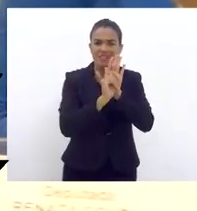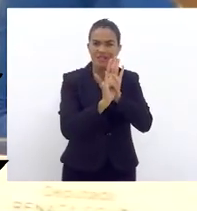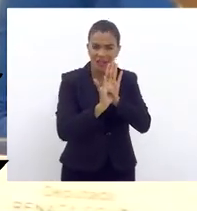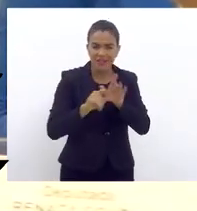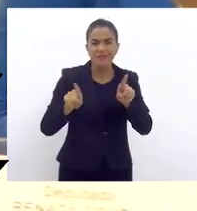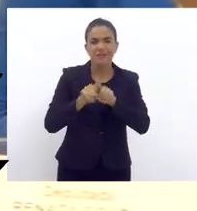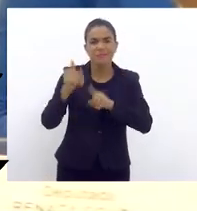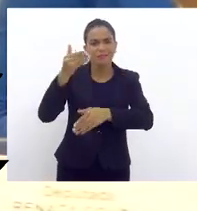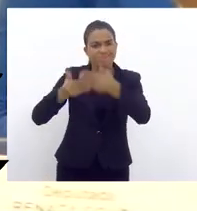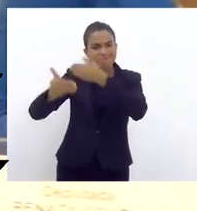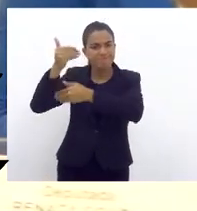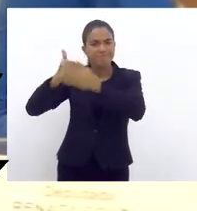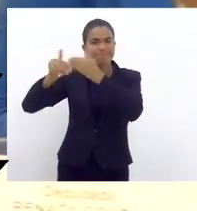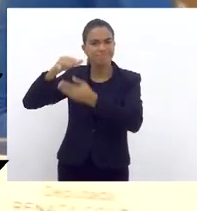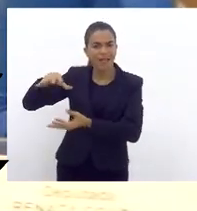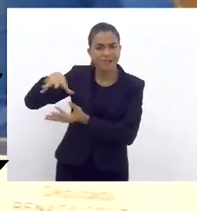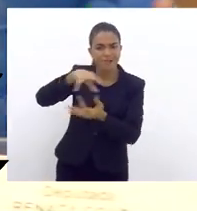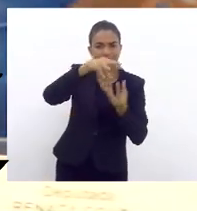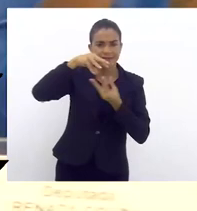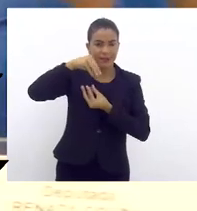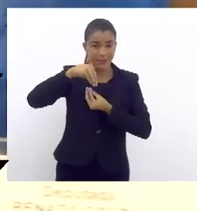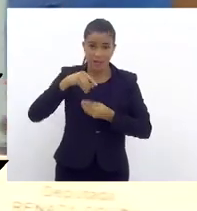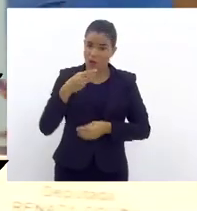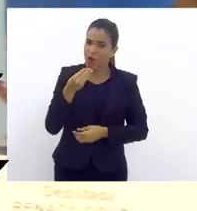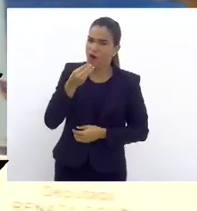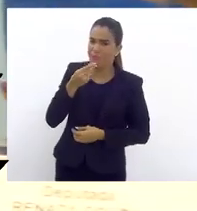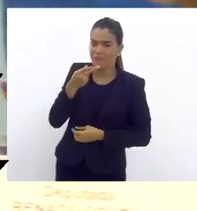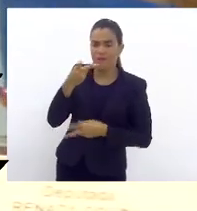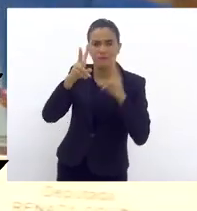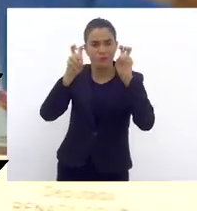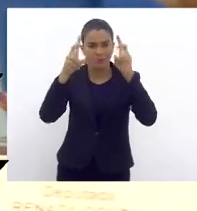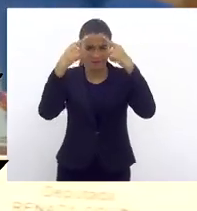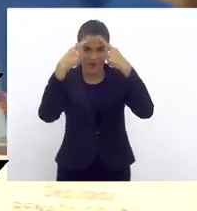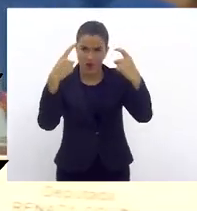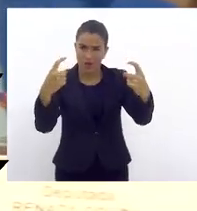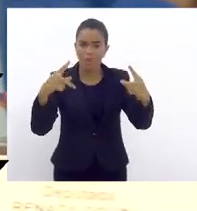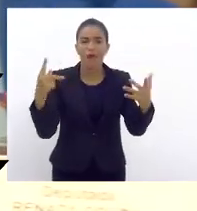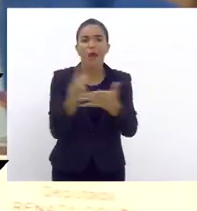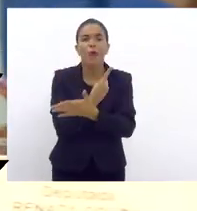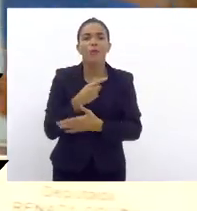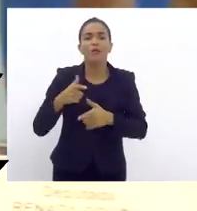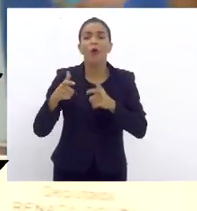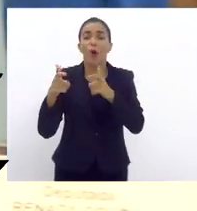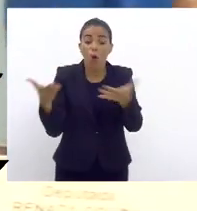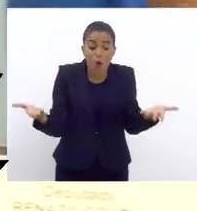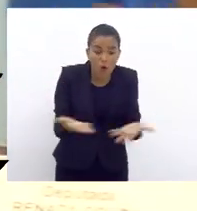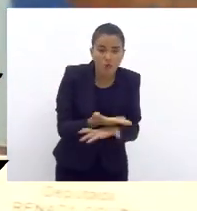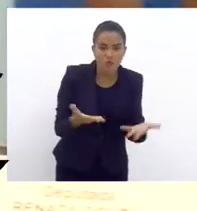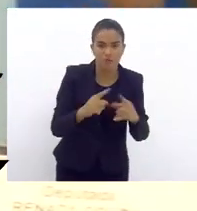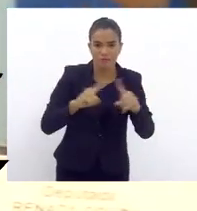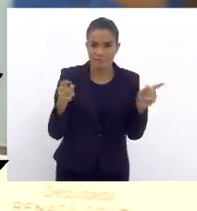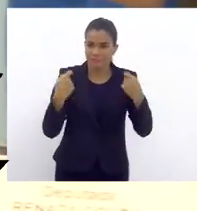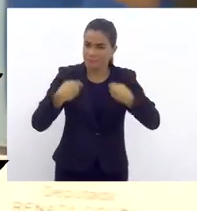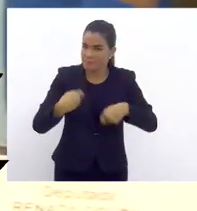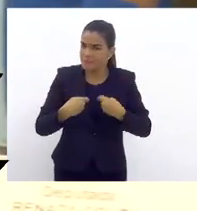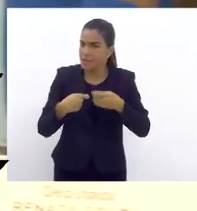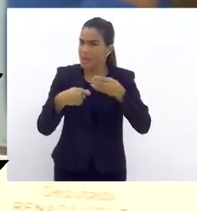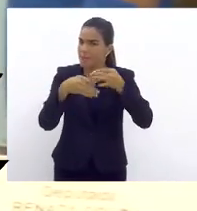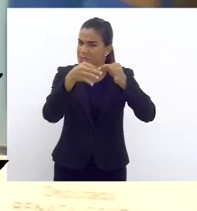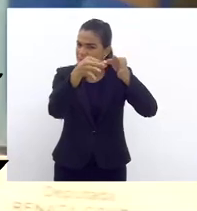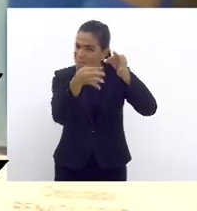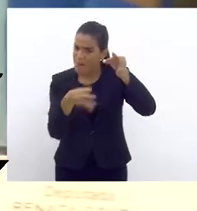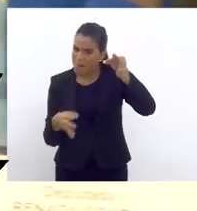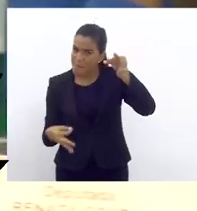nossa própria ancestralidade então é óbvio que falamos aqui de violências acontecidas no hoje mas é preciso contextualizar